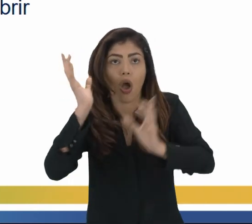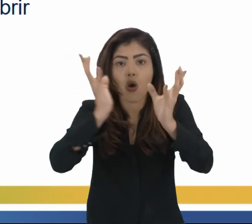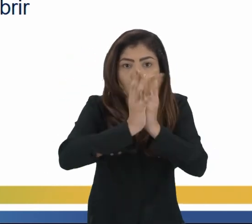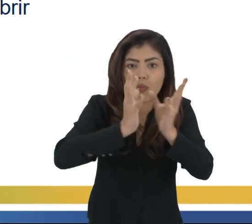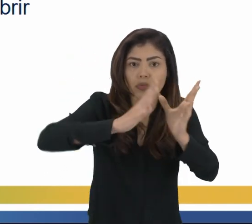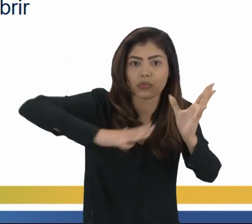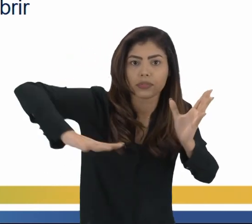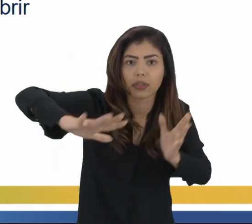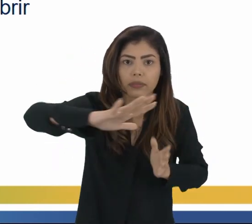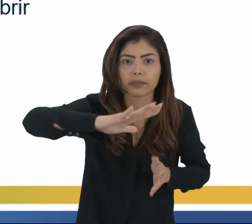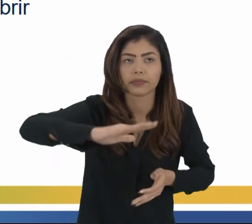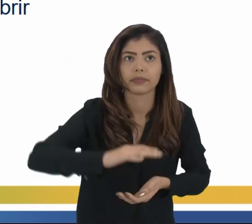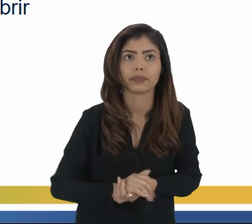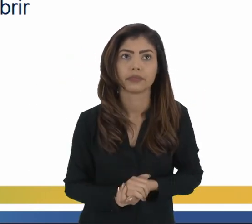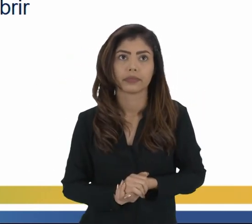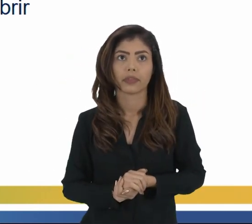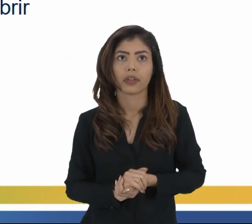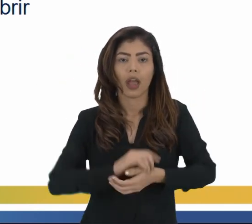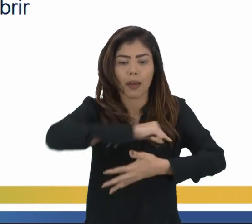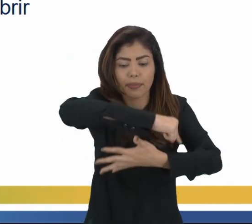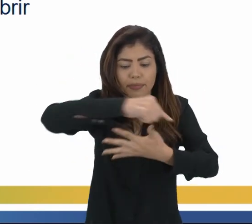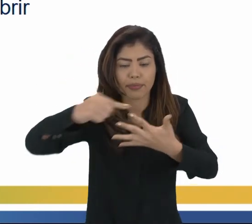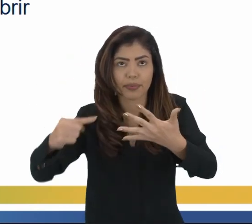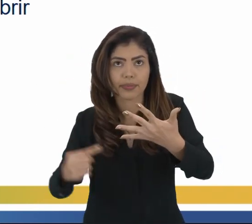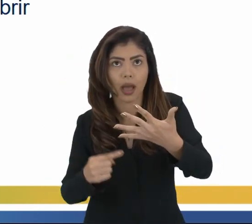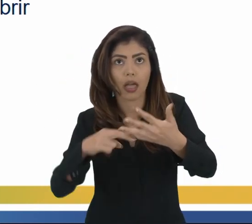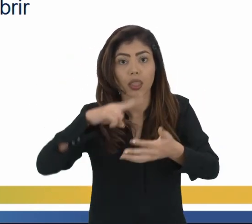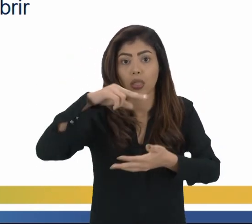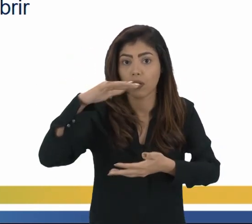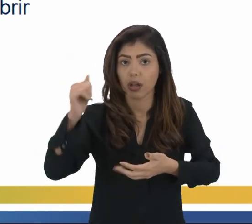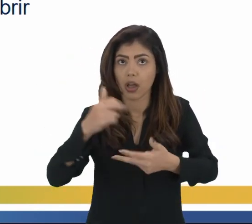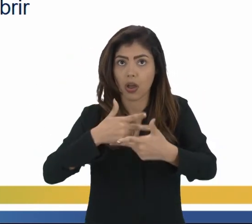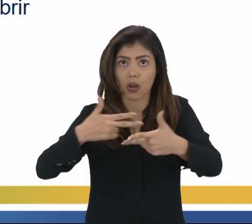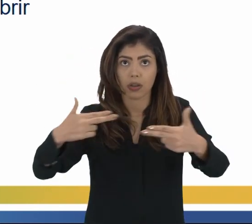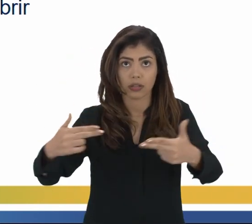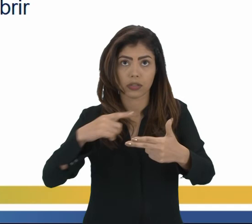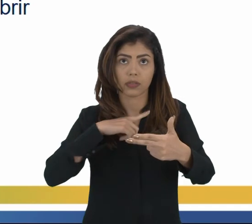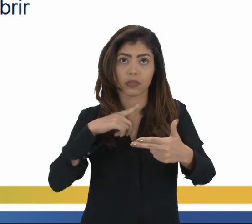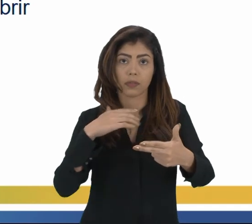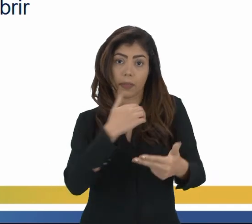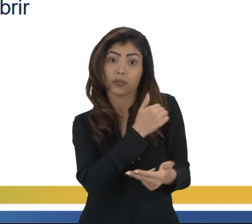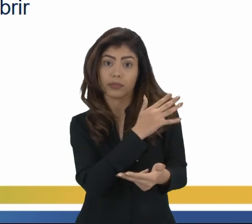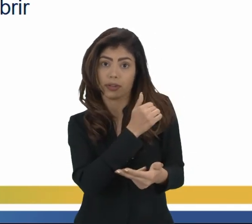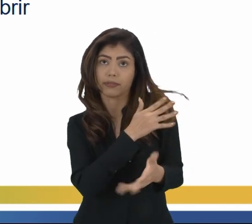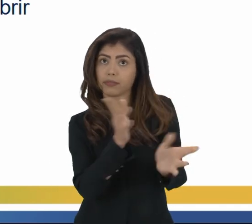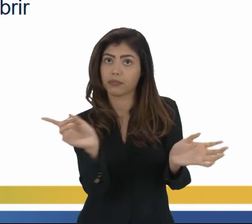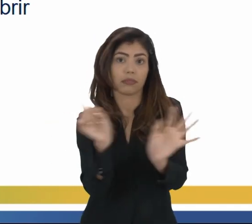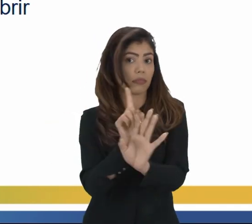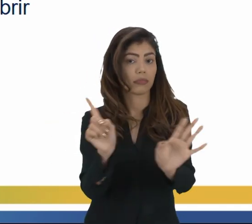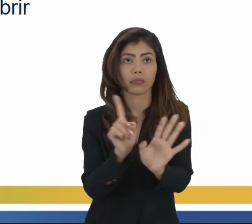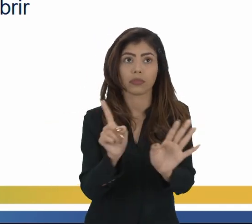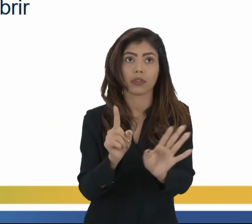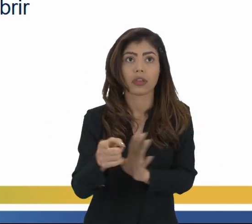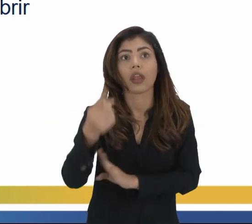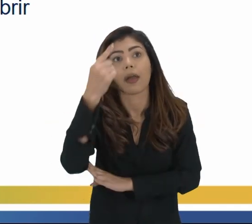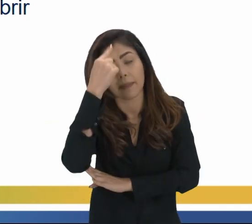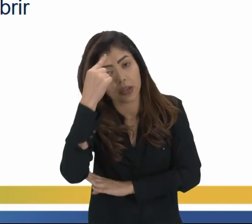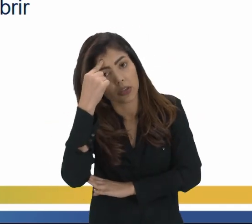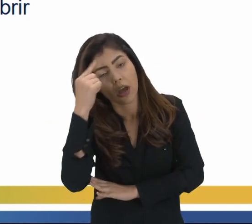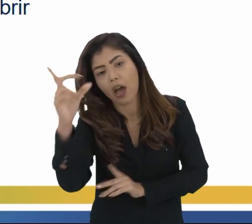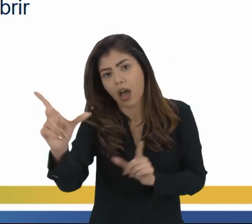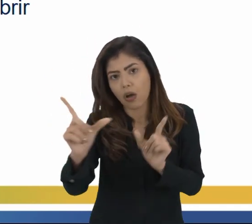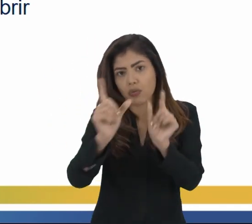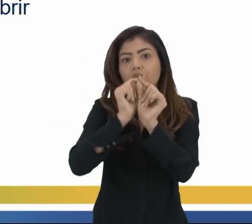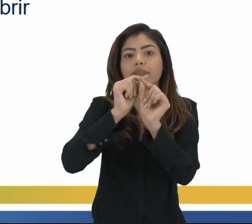grupo social. As variações jamais devem ser objetos de preconceito de los que piensan que